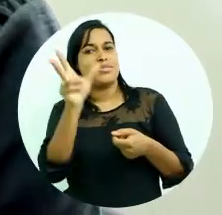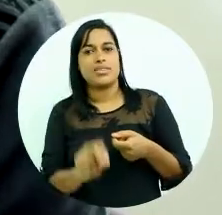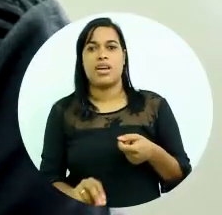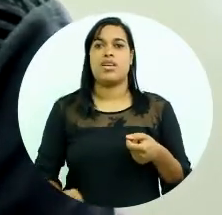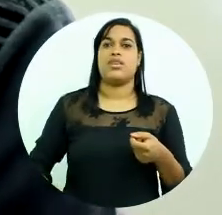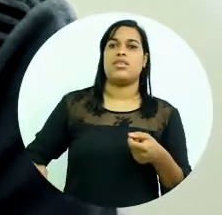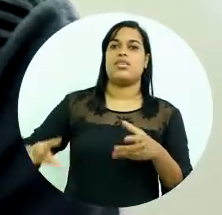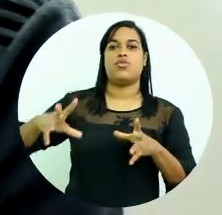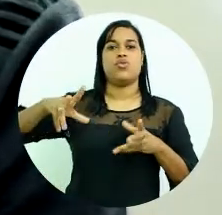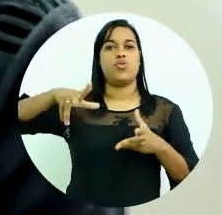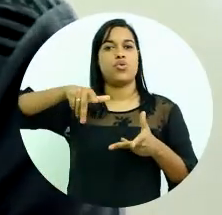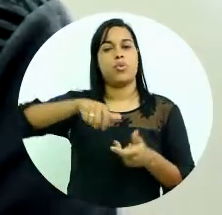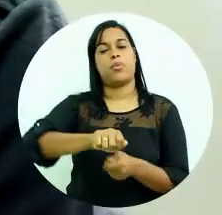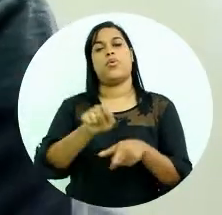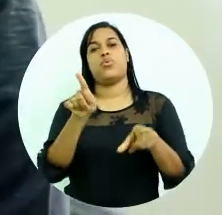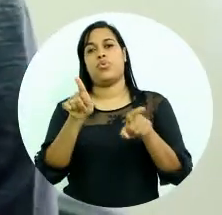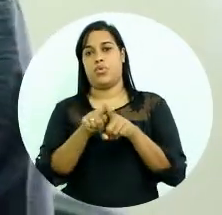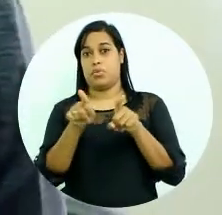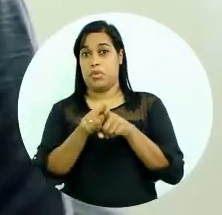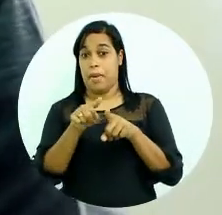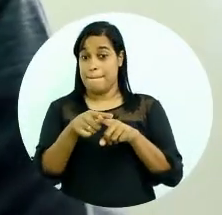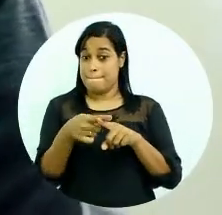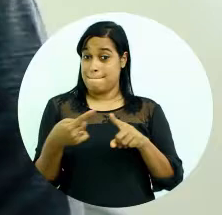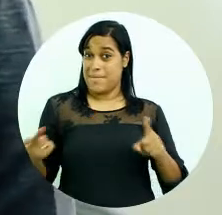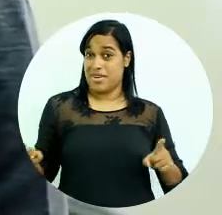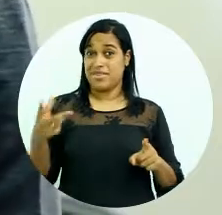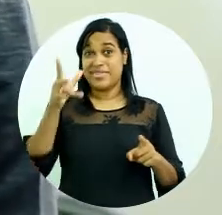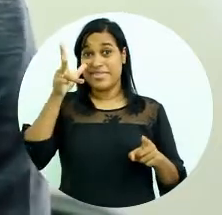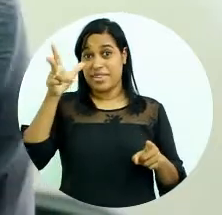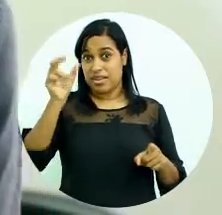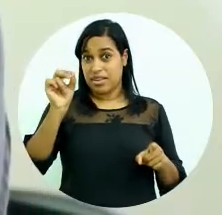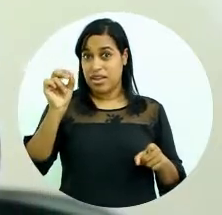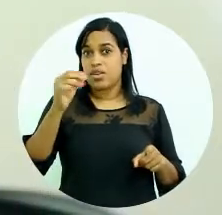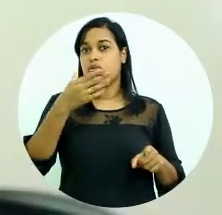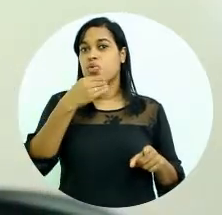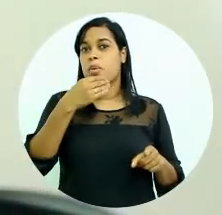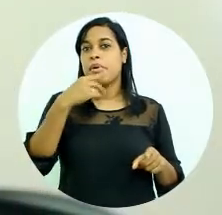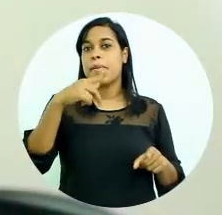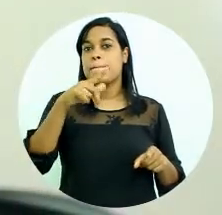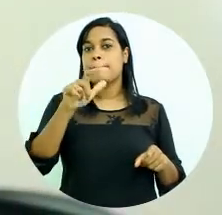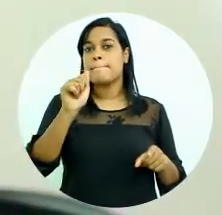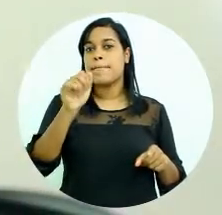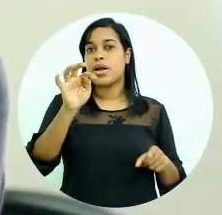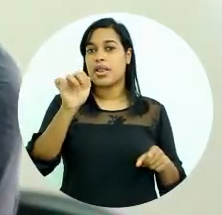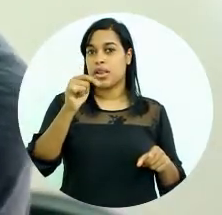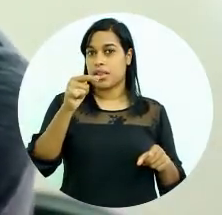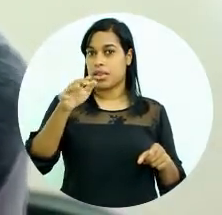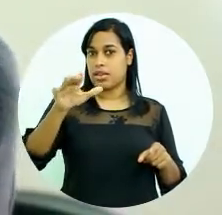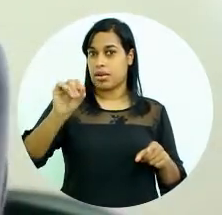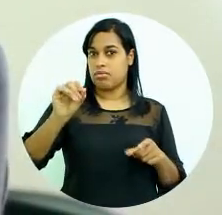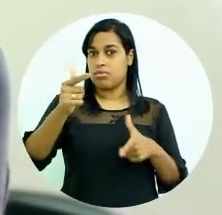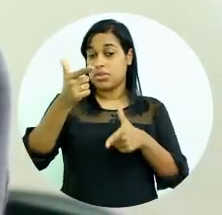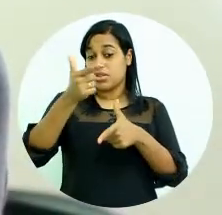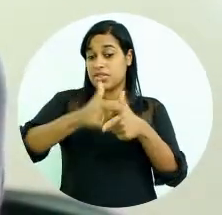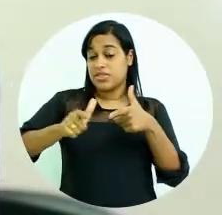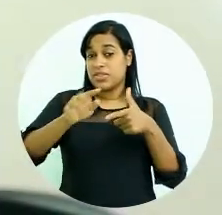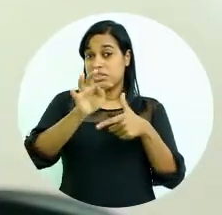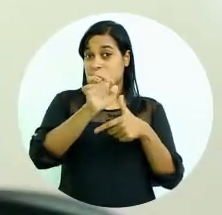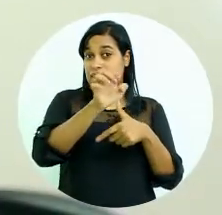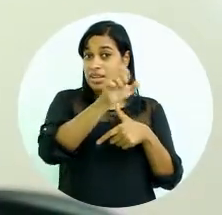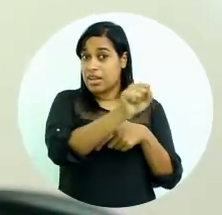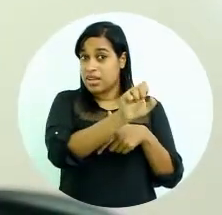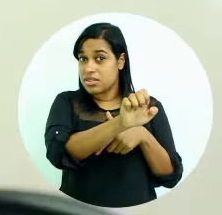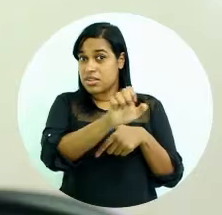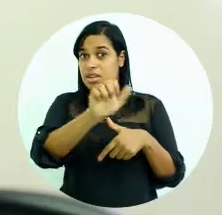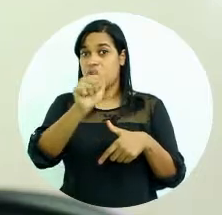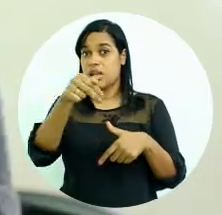as ideias do mundo físico. Mas, na ideia de Platão, essa divisão entre tese